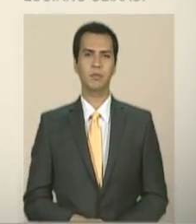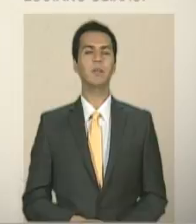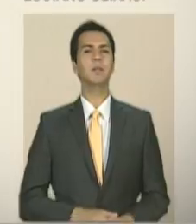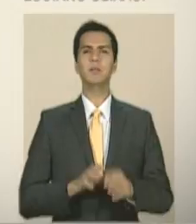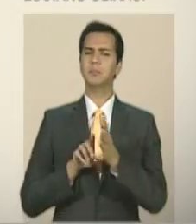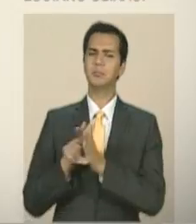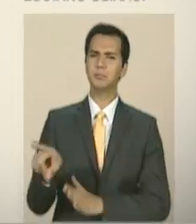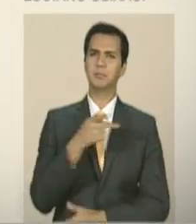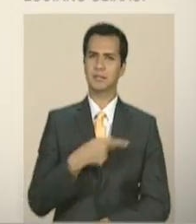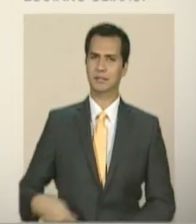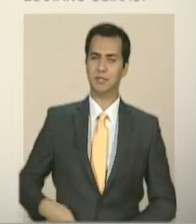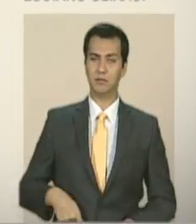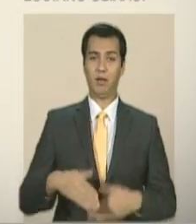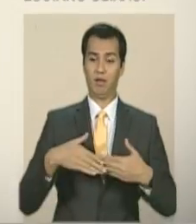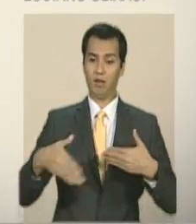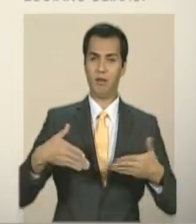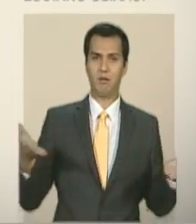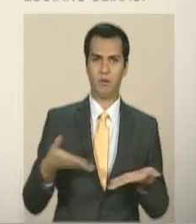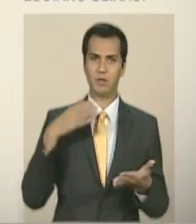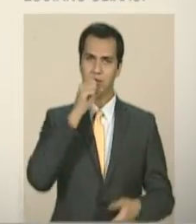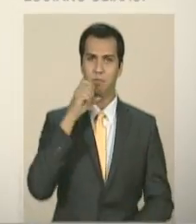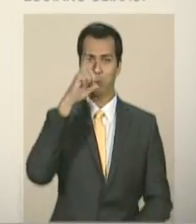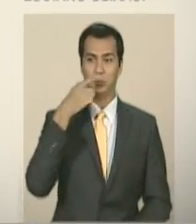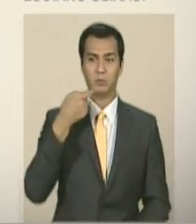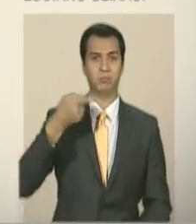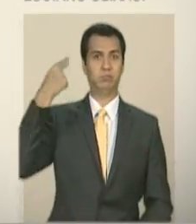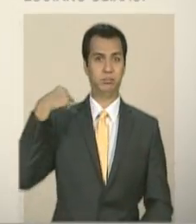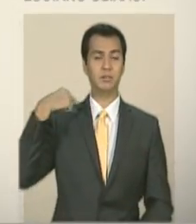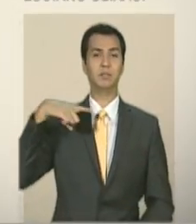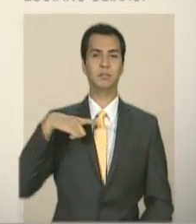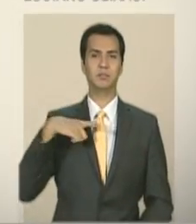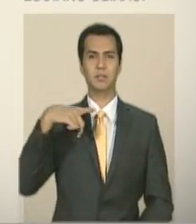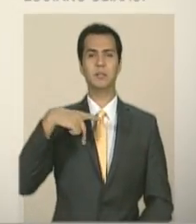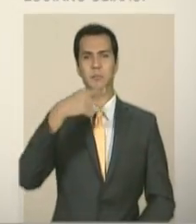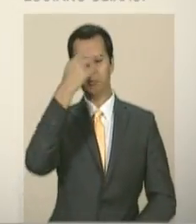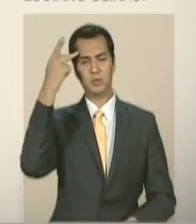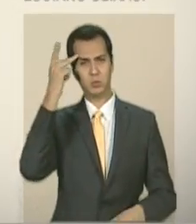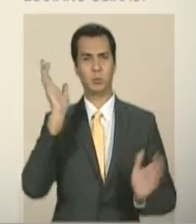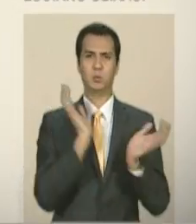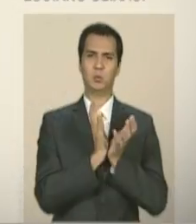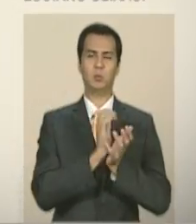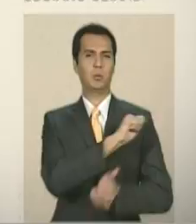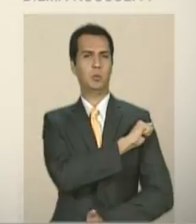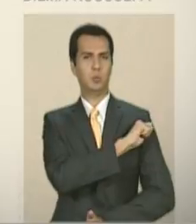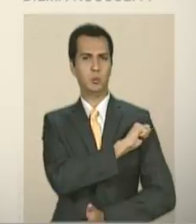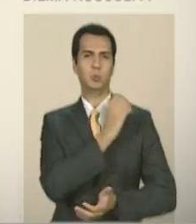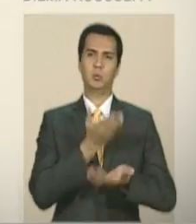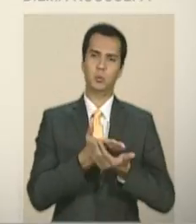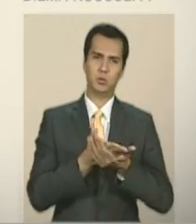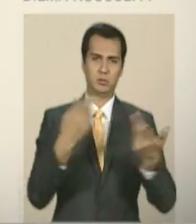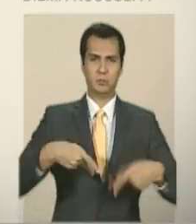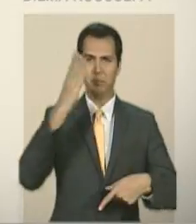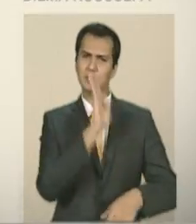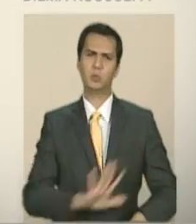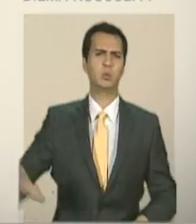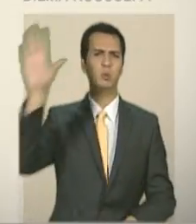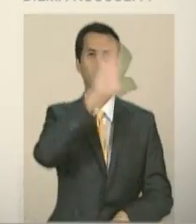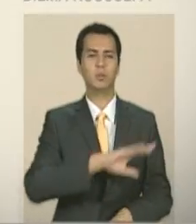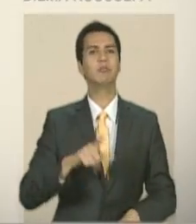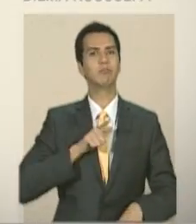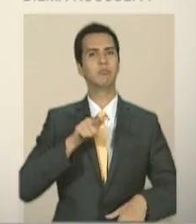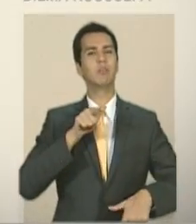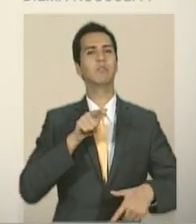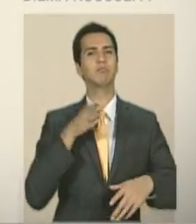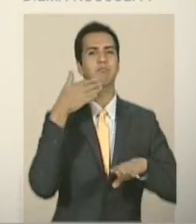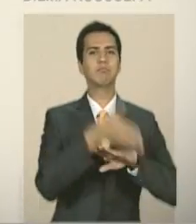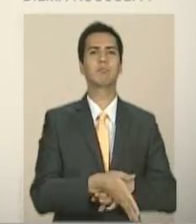mobilizaram para fazer a prova do Enem o exame na o ensino médio é um momento muito importante para muita gente não é é assim Luciano é